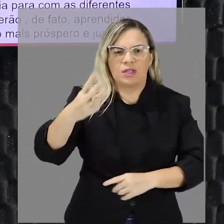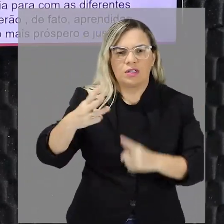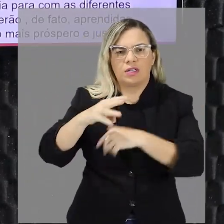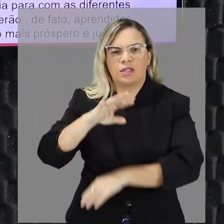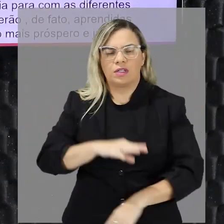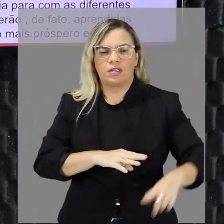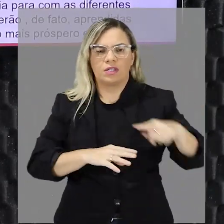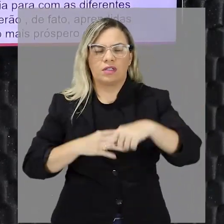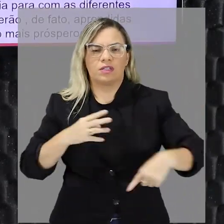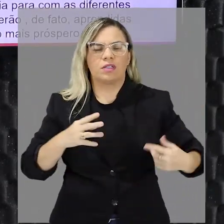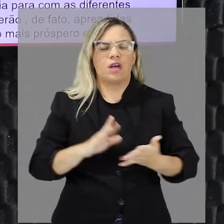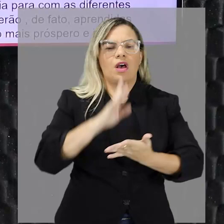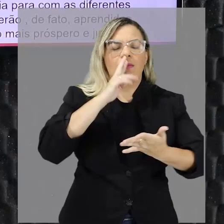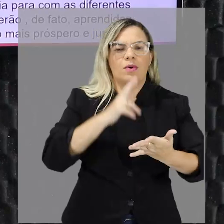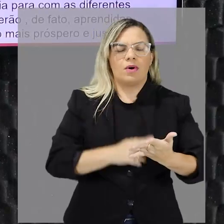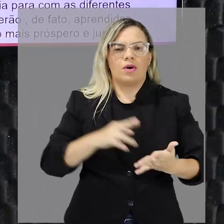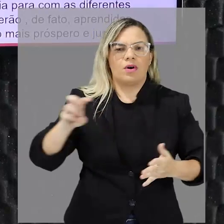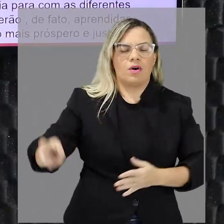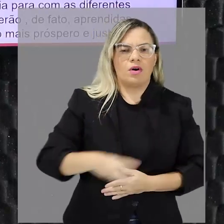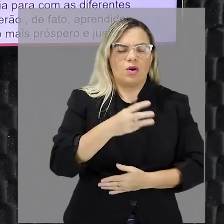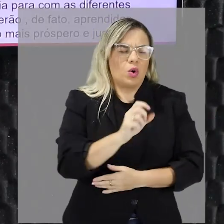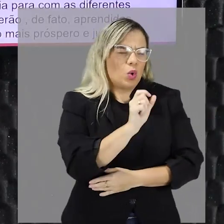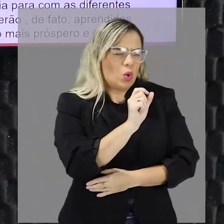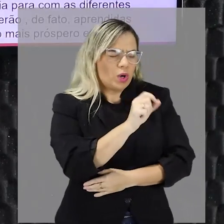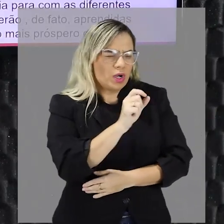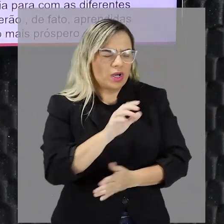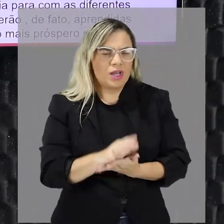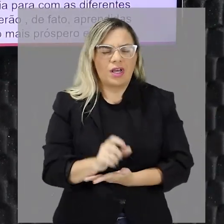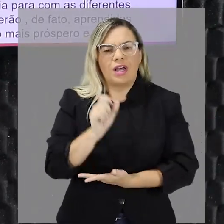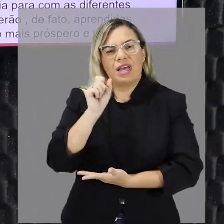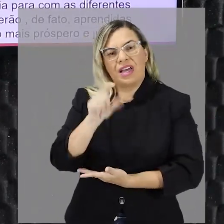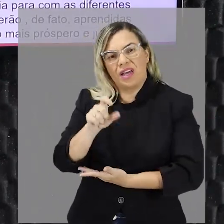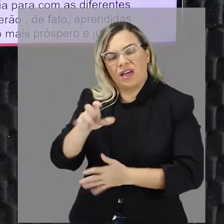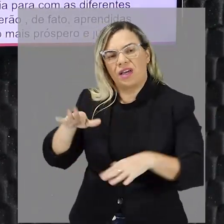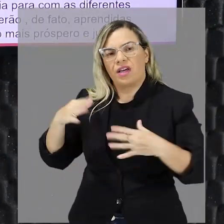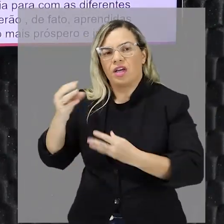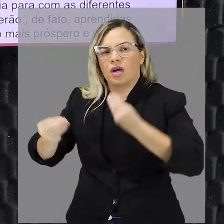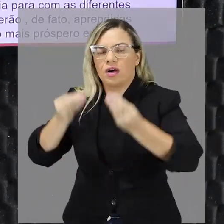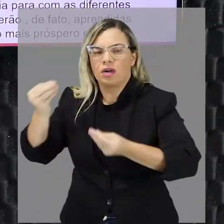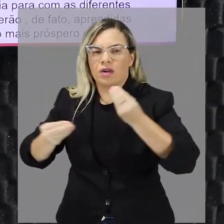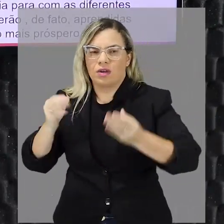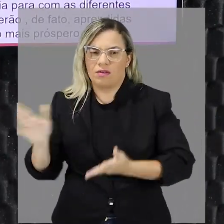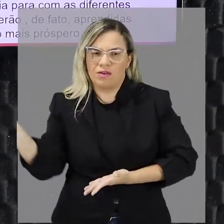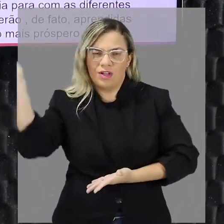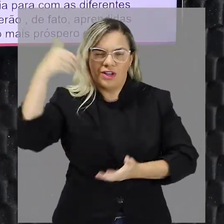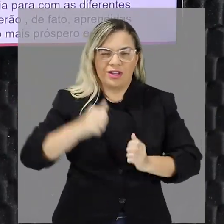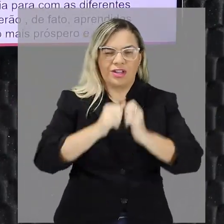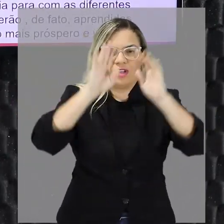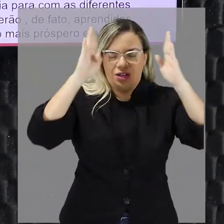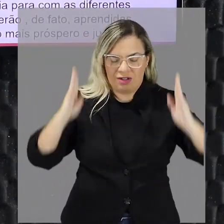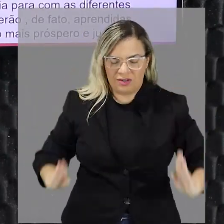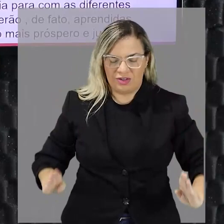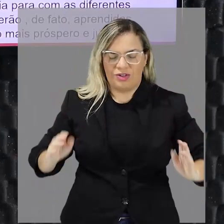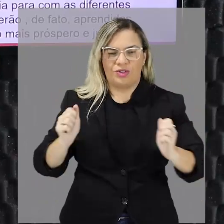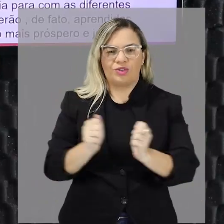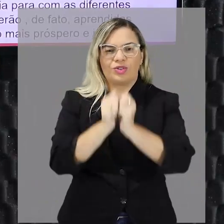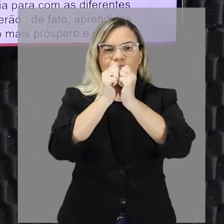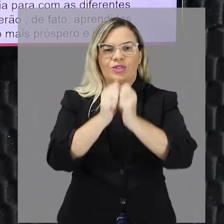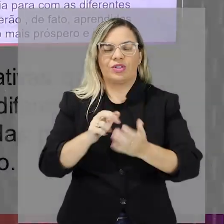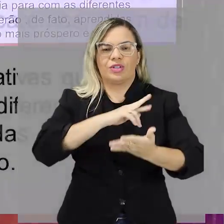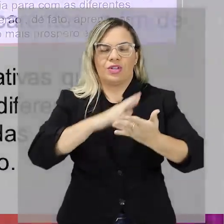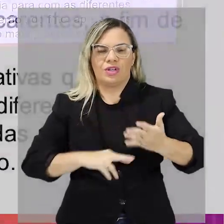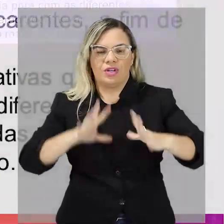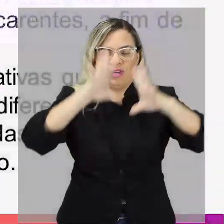as perguntas: o que, como e quem. E vem aqui analisar junto comigo esta redação.